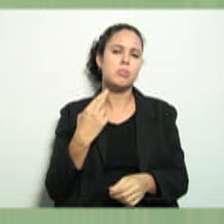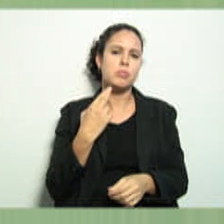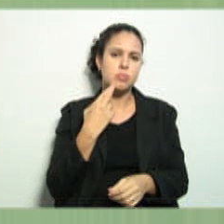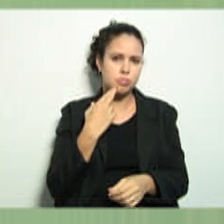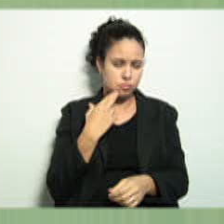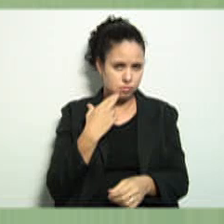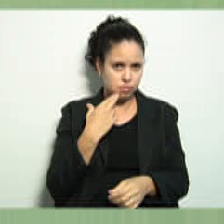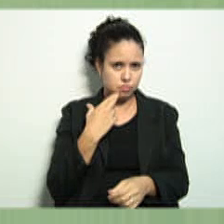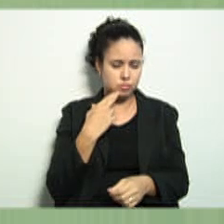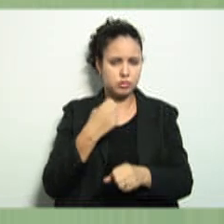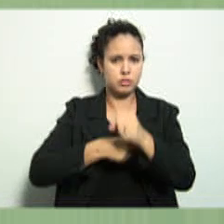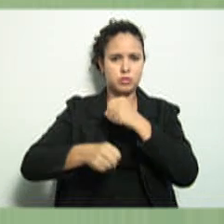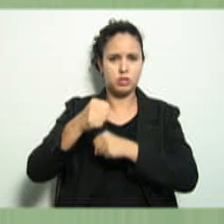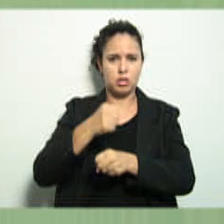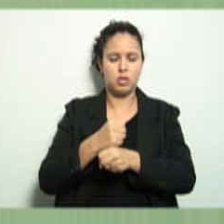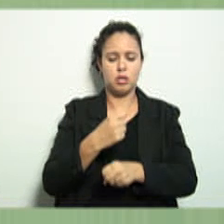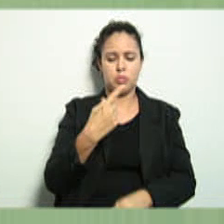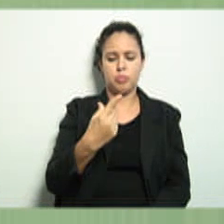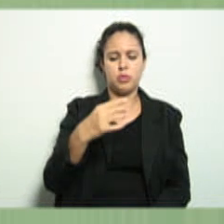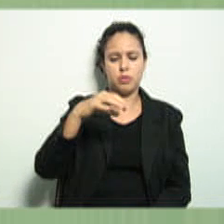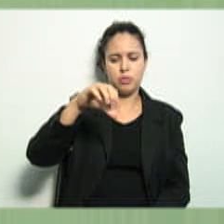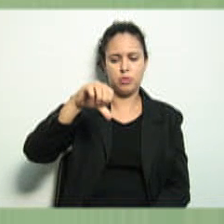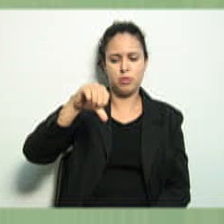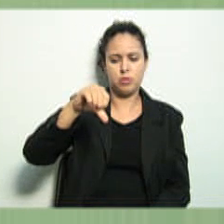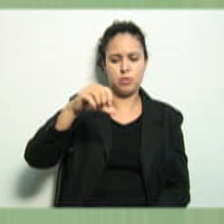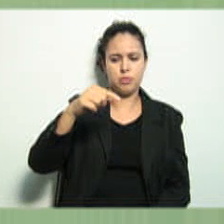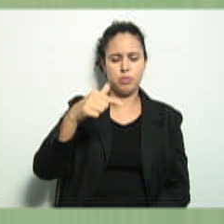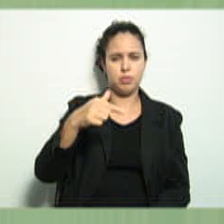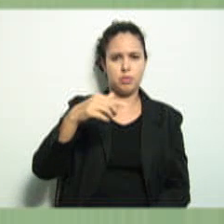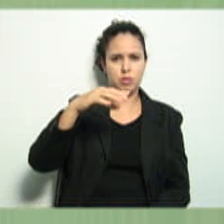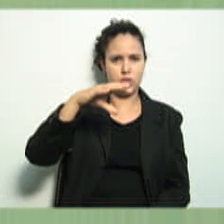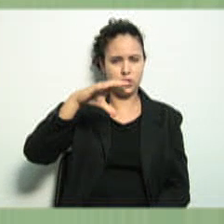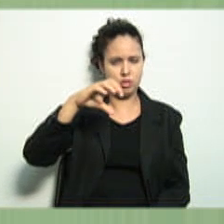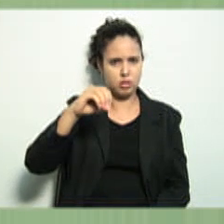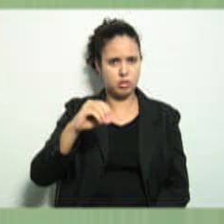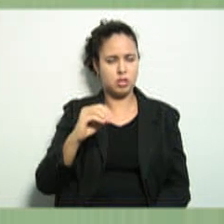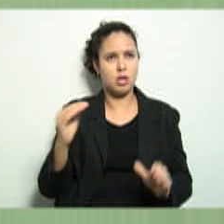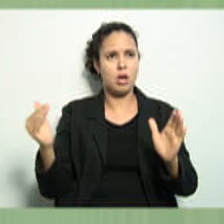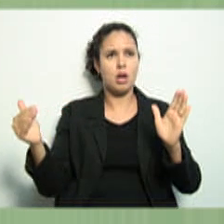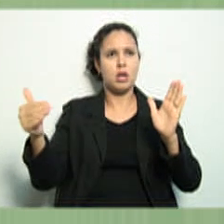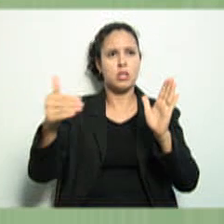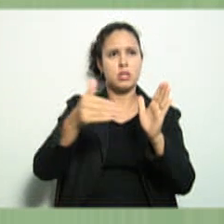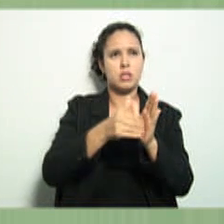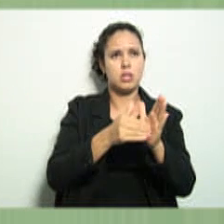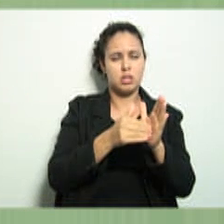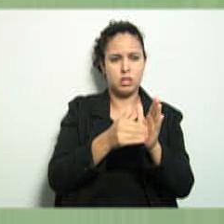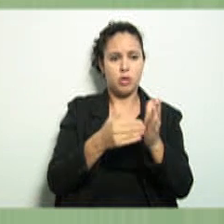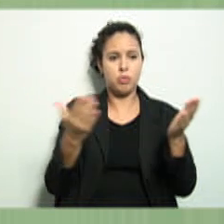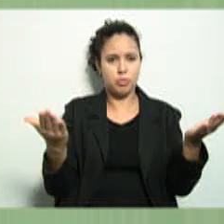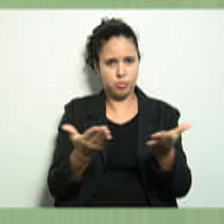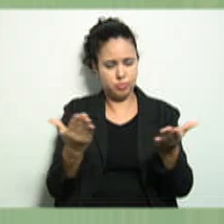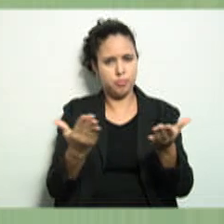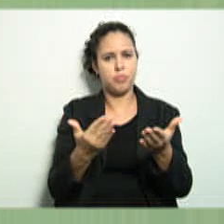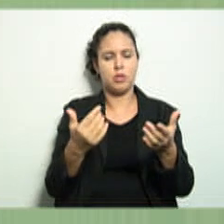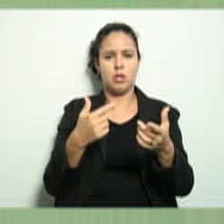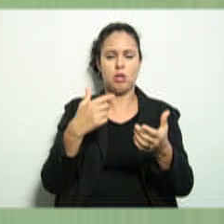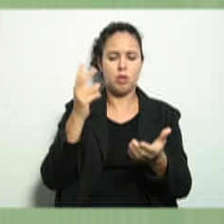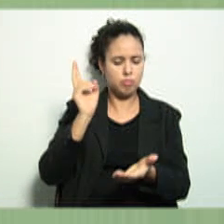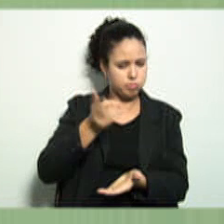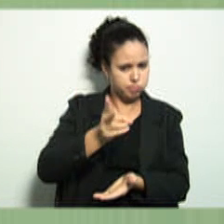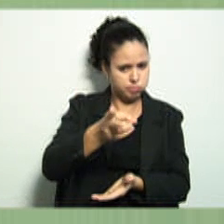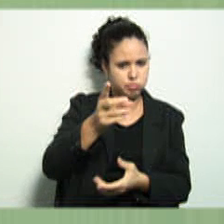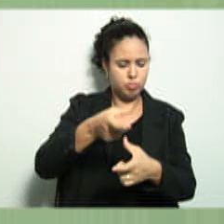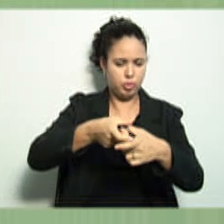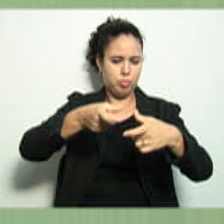iniciou em 1970 e vem, aqui diz 1990, só que ele ainda vem se desenvolvendo.